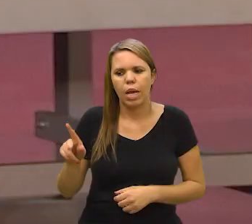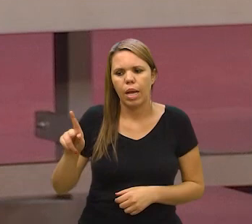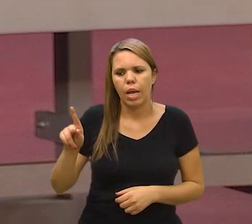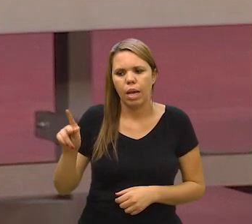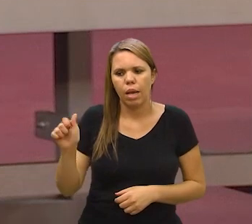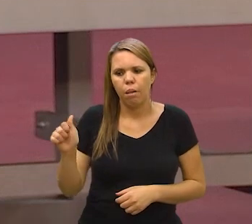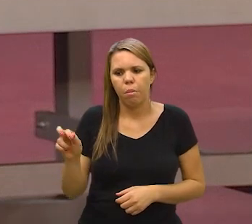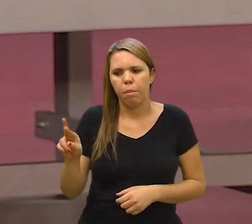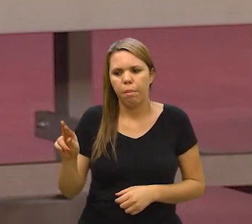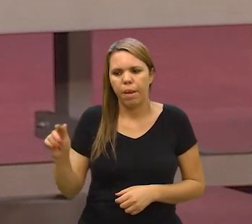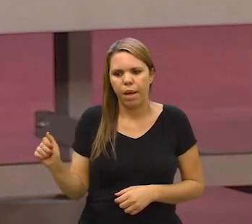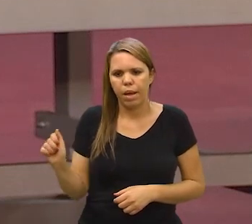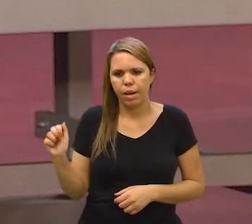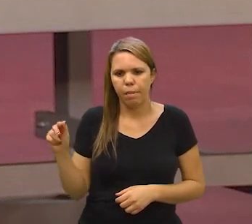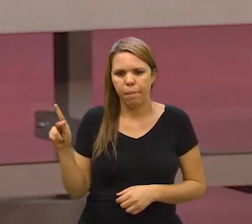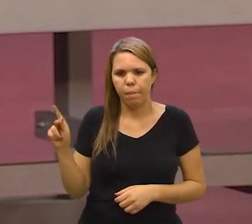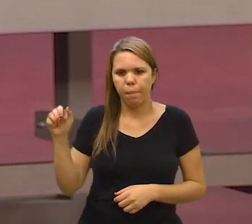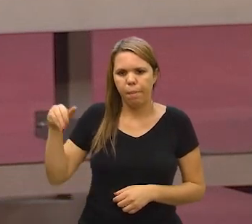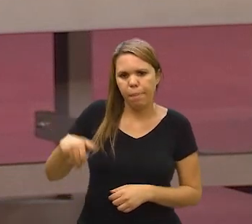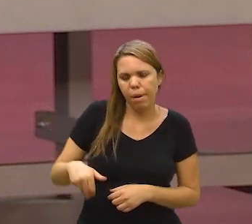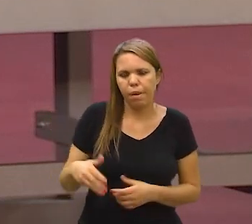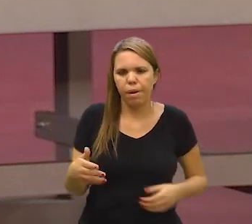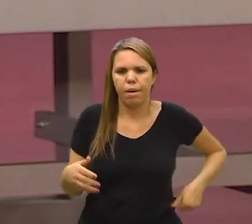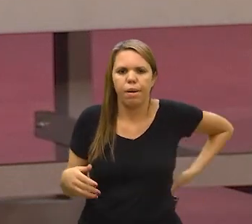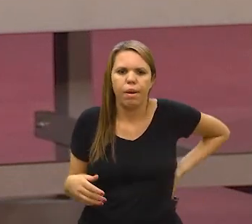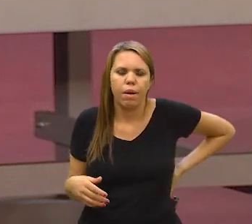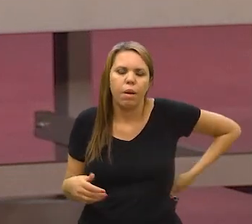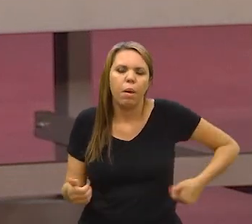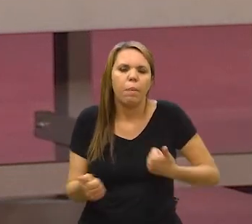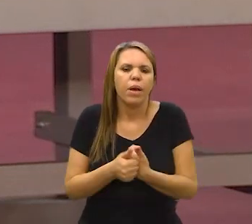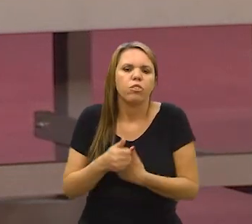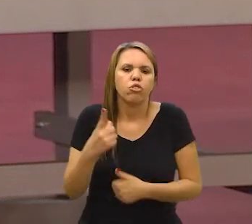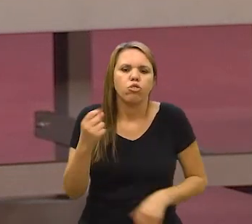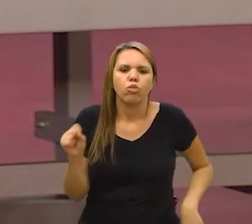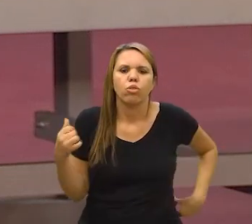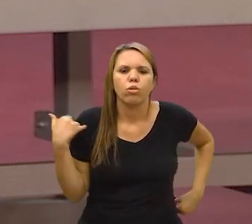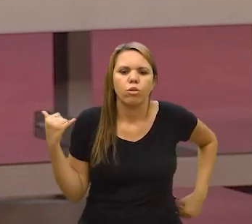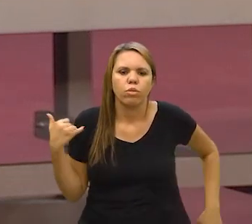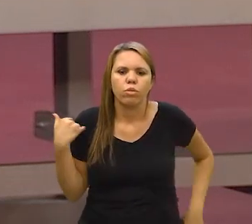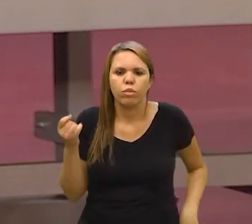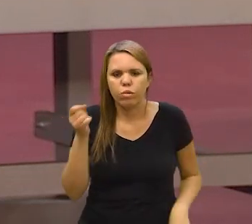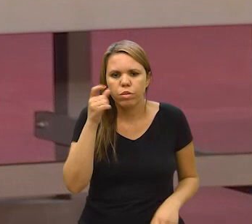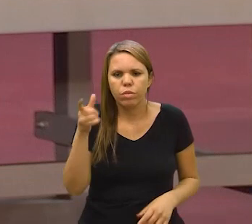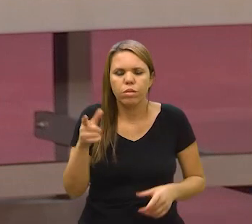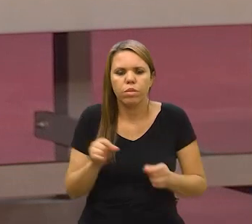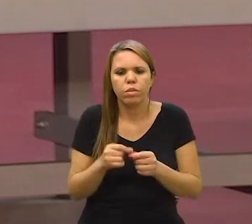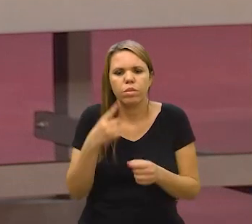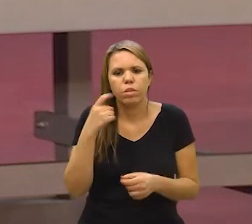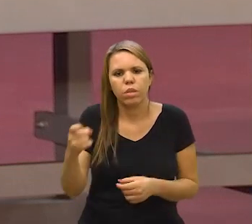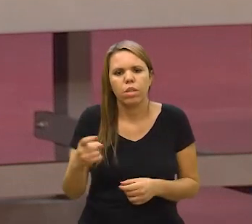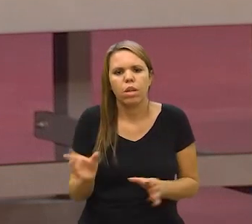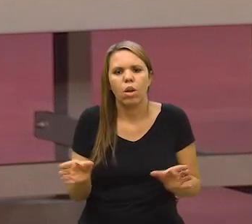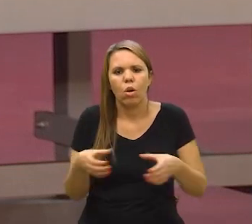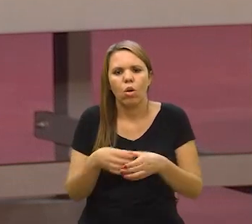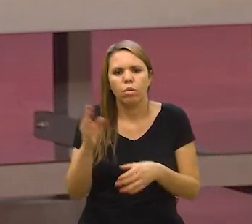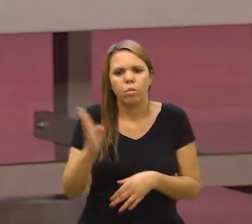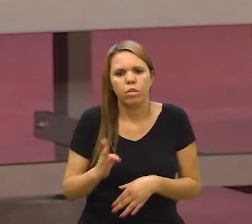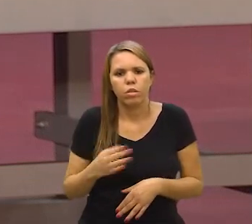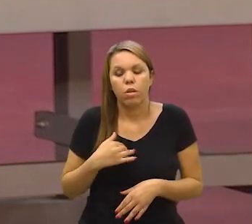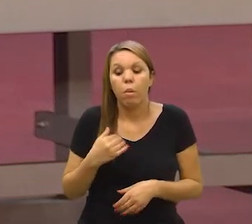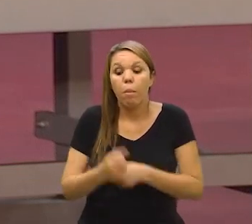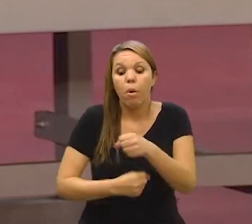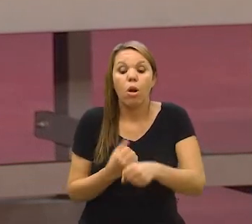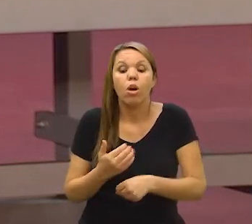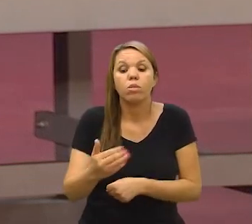Jovens. E a gente estava na idade, né, perto dos 18 anos, então despertou o interesse da confederação e já vieram comunicar pra gente, ano que